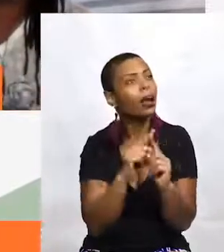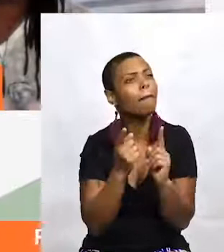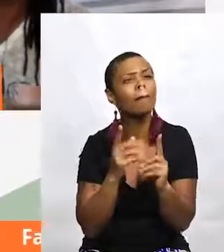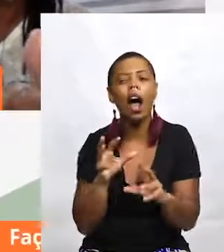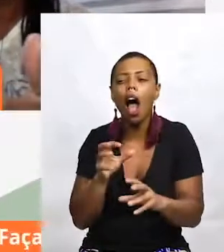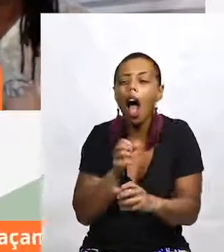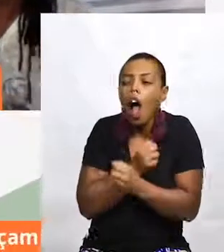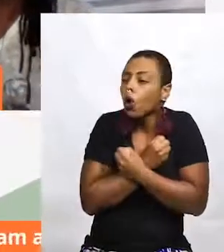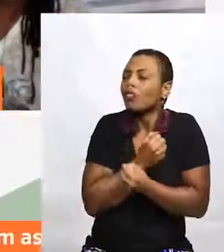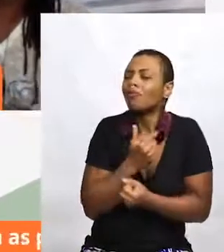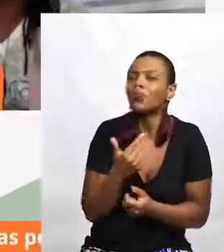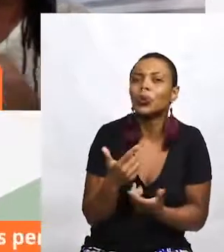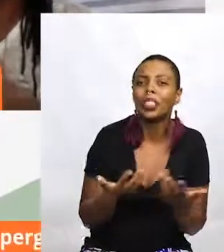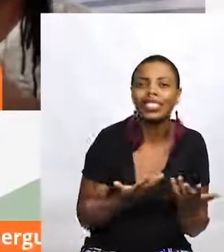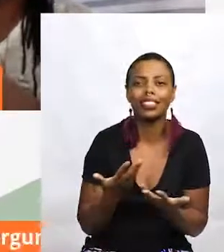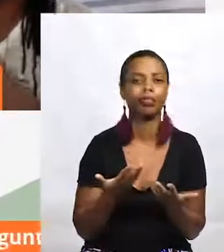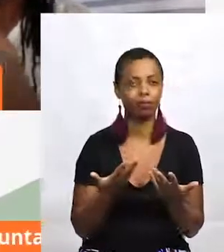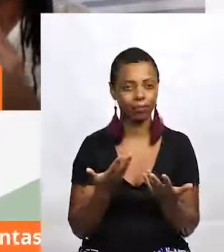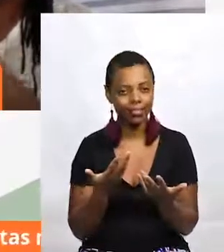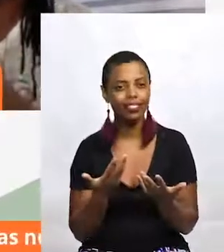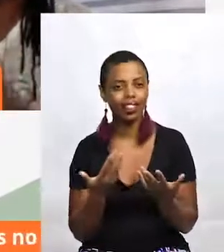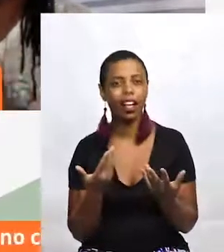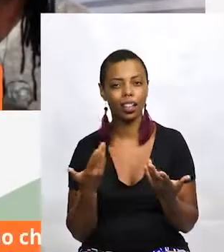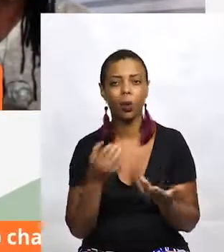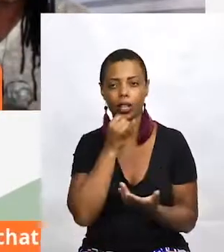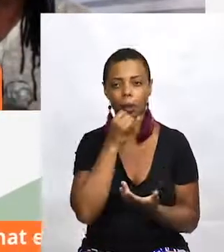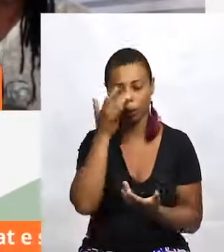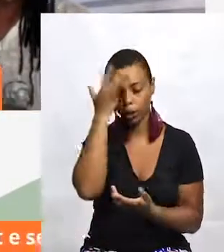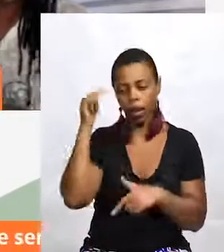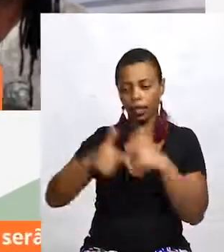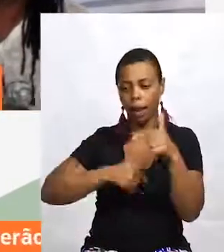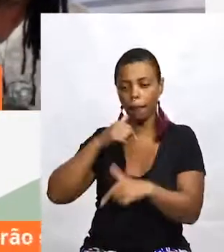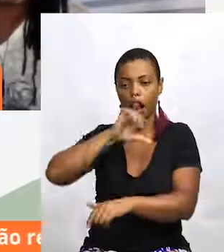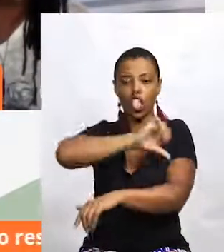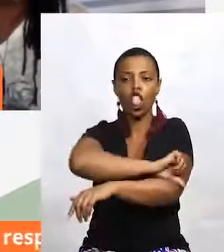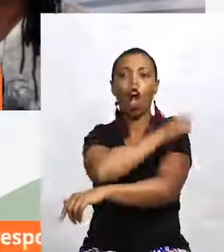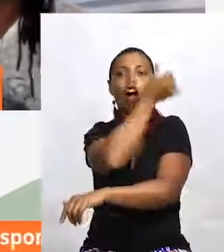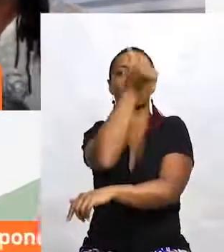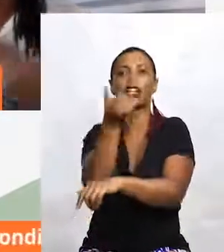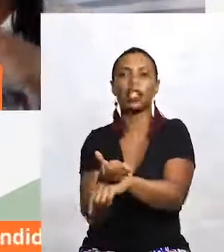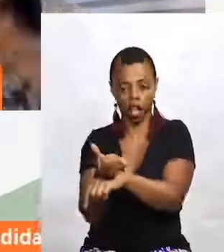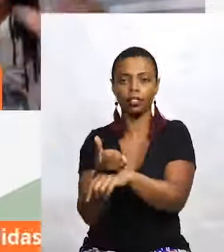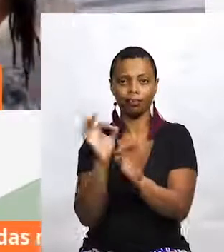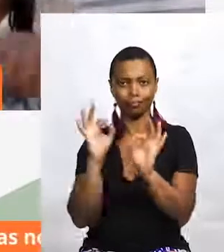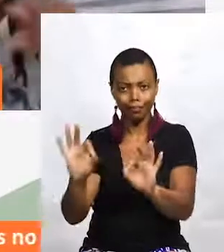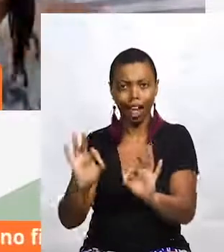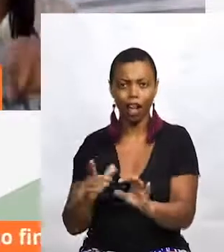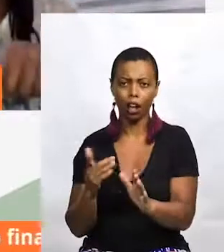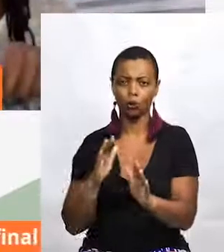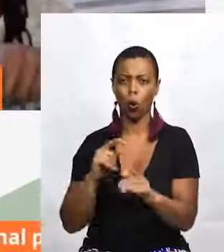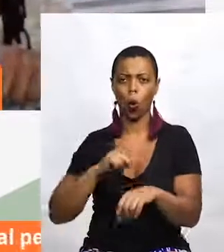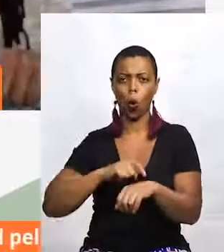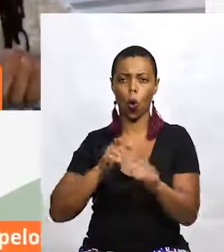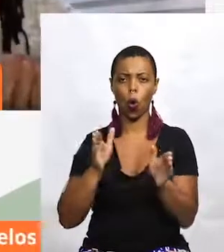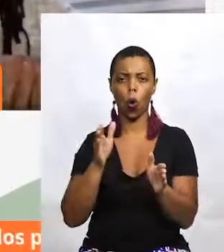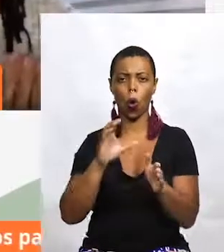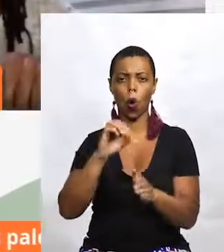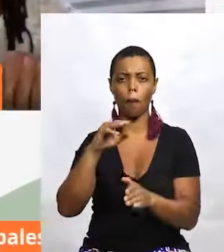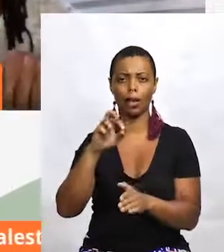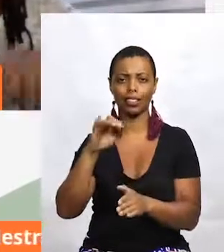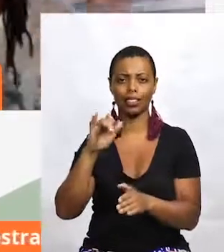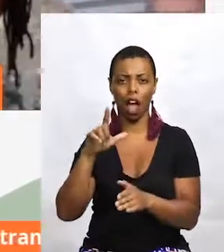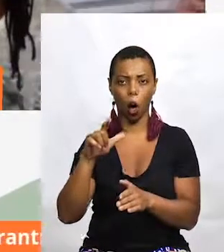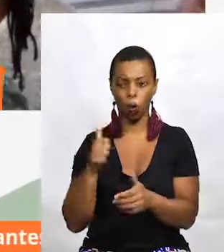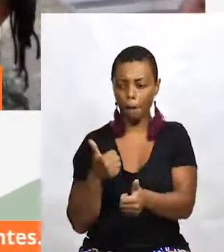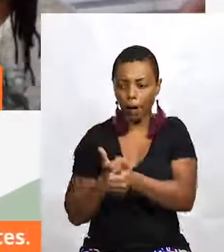um acesso... Veja, uma pessoa que trabalha no horário comercial, geralmente os bons trabalhos estão fora da onde a pessoa mora,